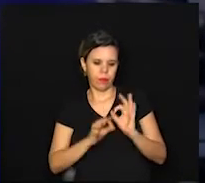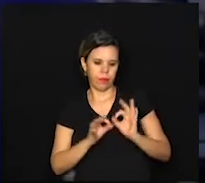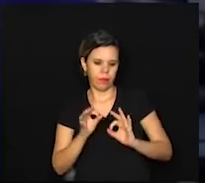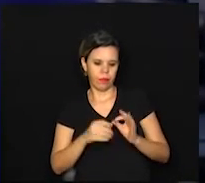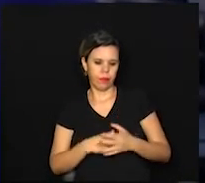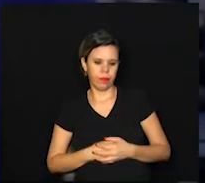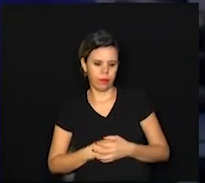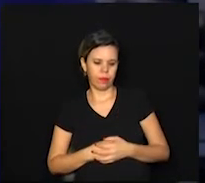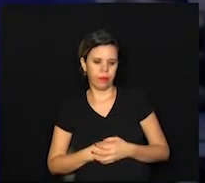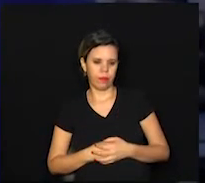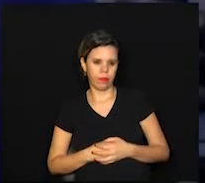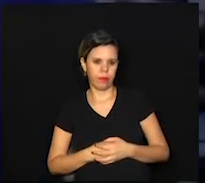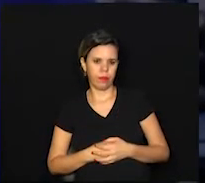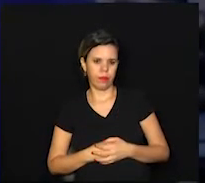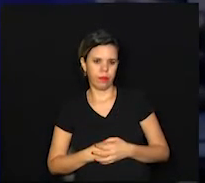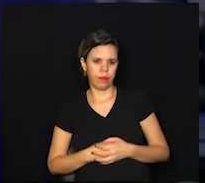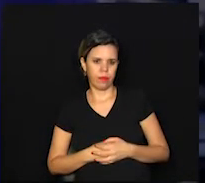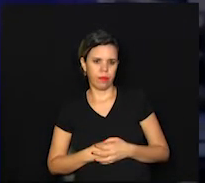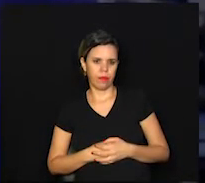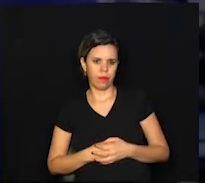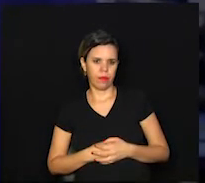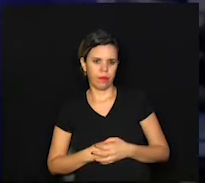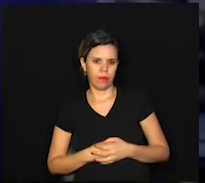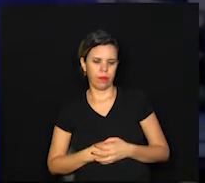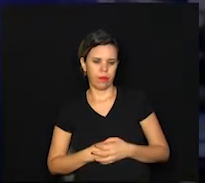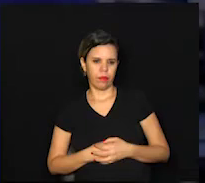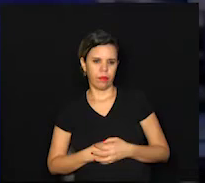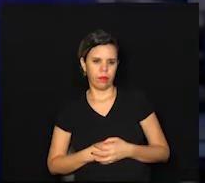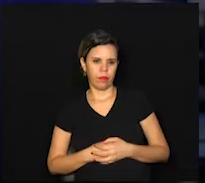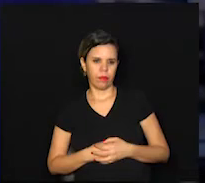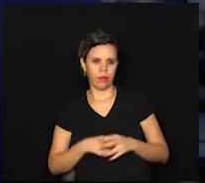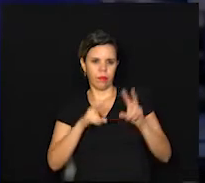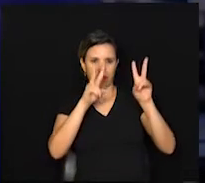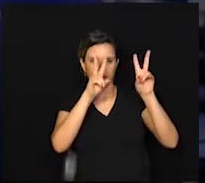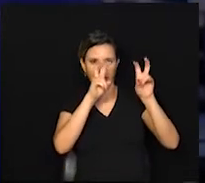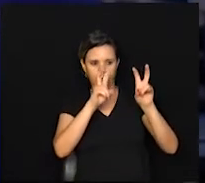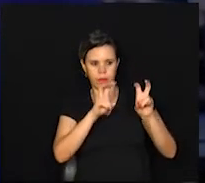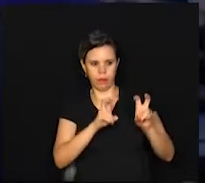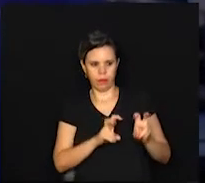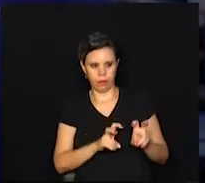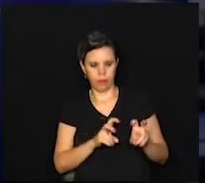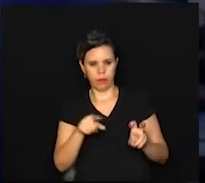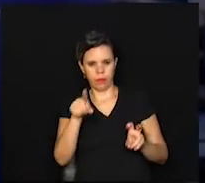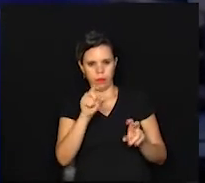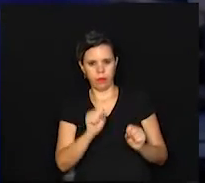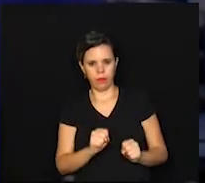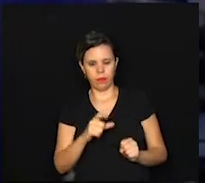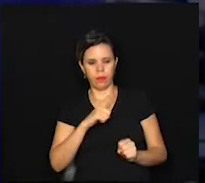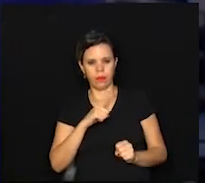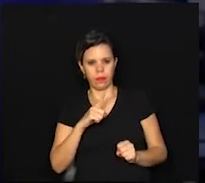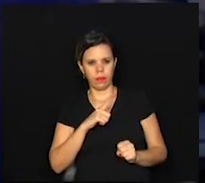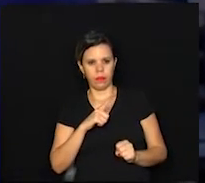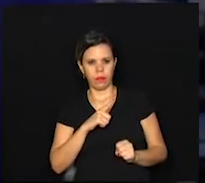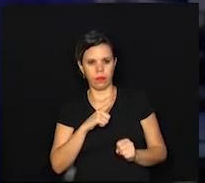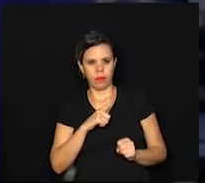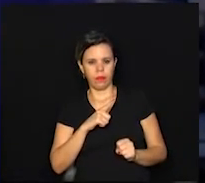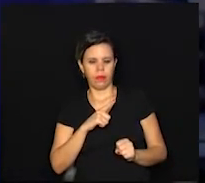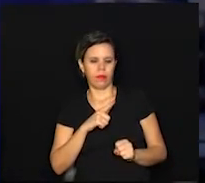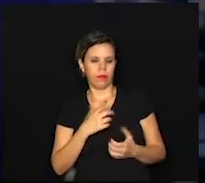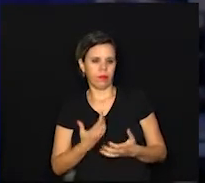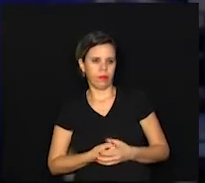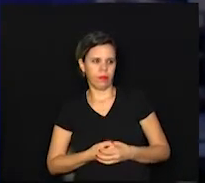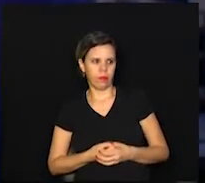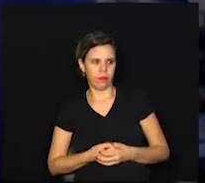aí, organizando os eixos temáticos, né? Vocês podem ter com o PNDH 3 como